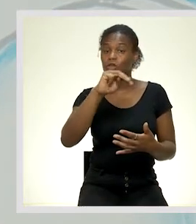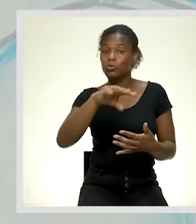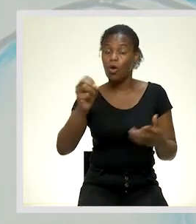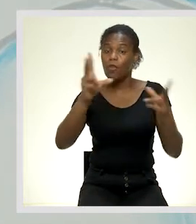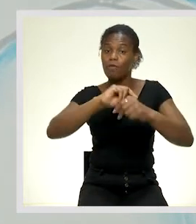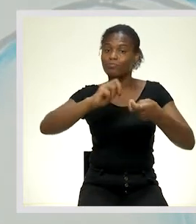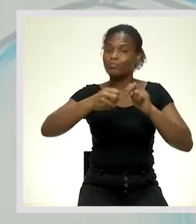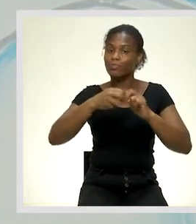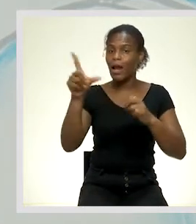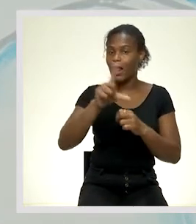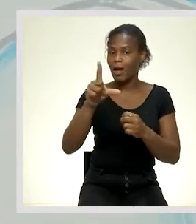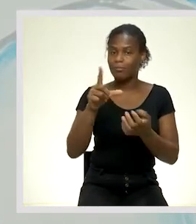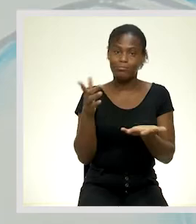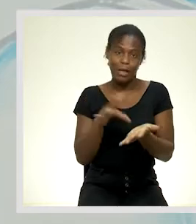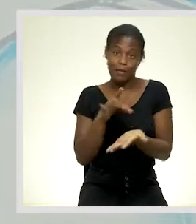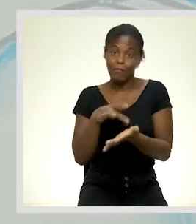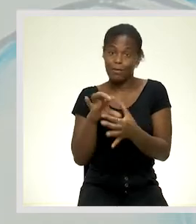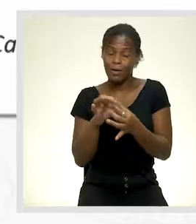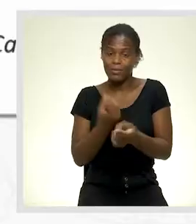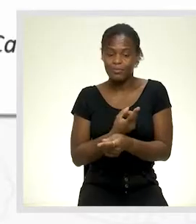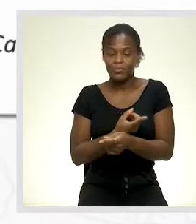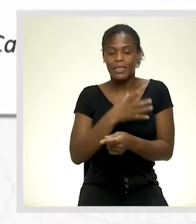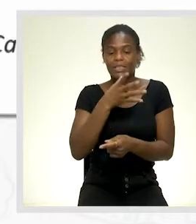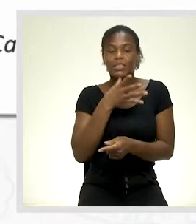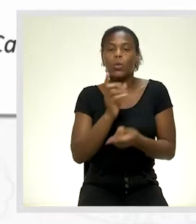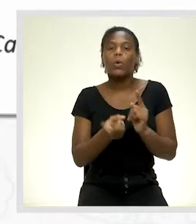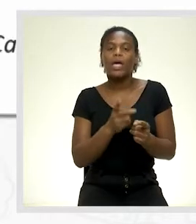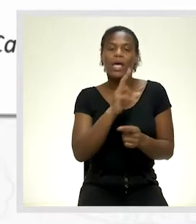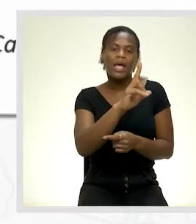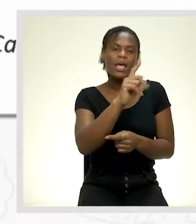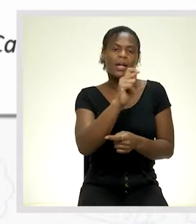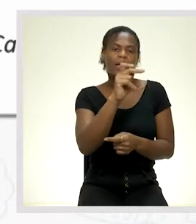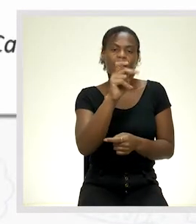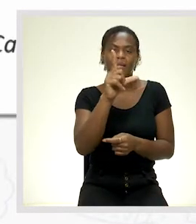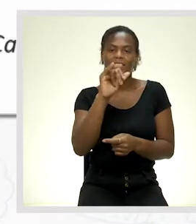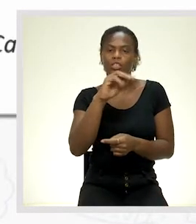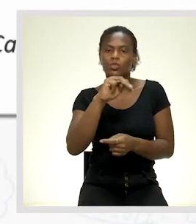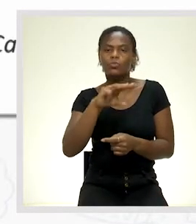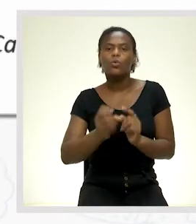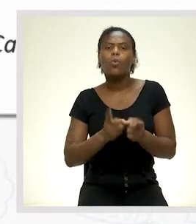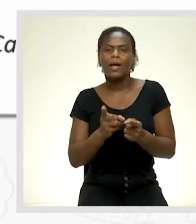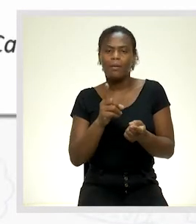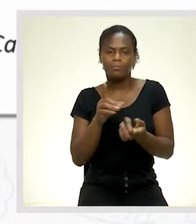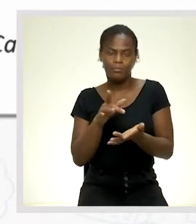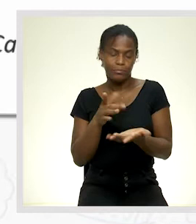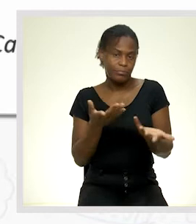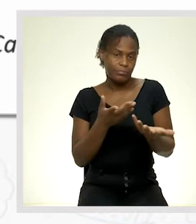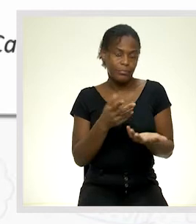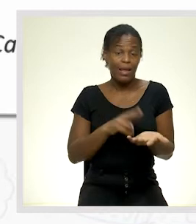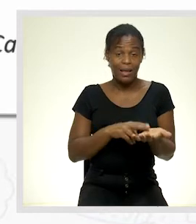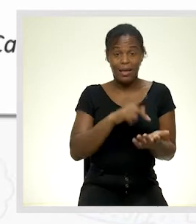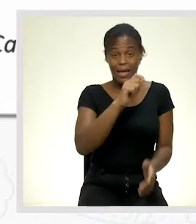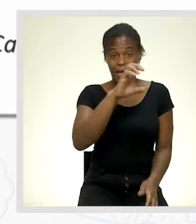literária. Nesse texto, ele dá-nos a definição do que é o realismo. Segundo Eça de